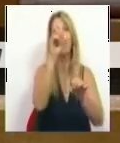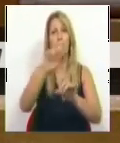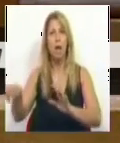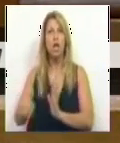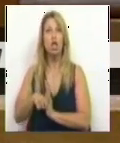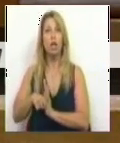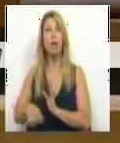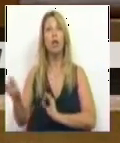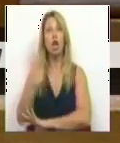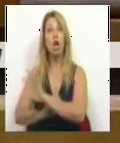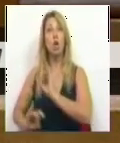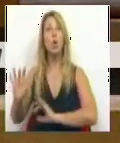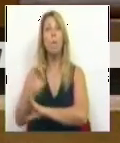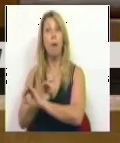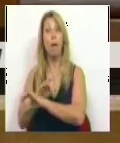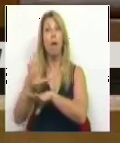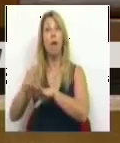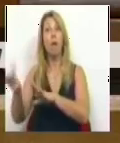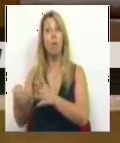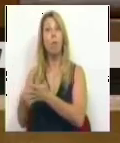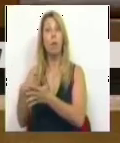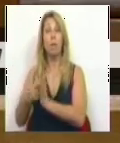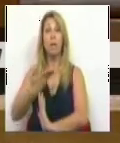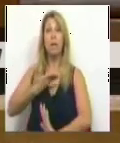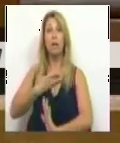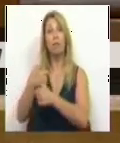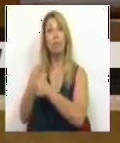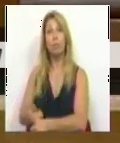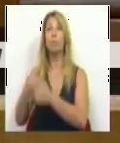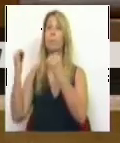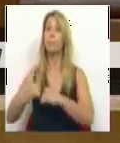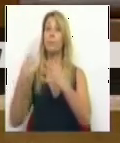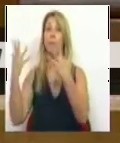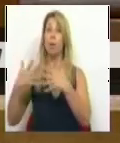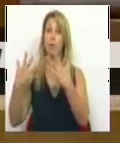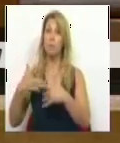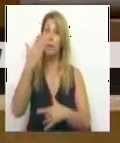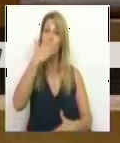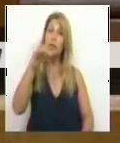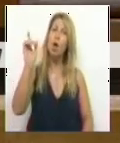torno do pagamento da dívida e do cumprimento do Tratado Orçamental. E se é